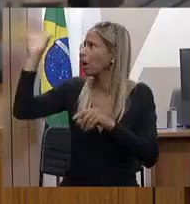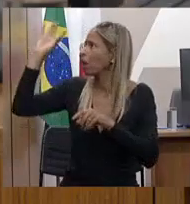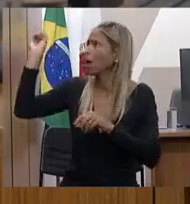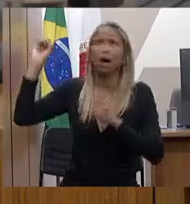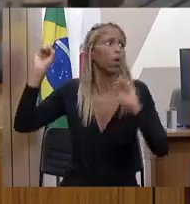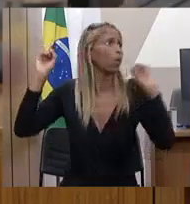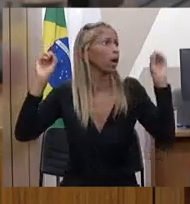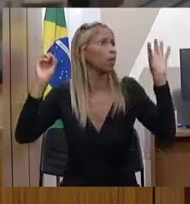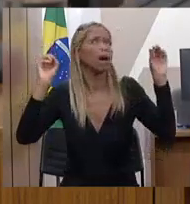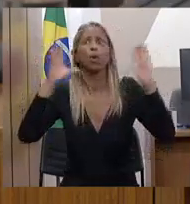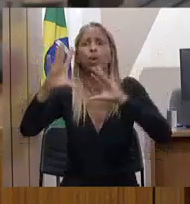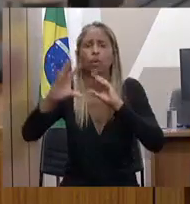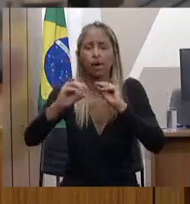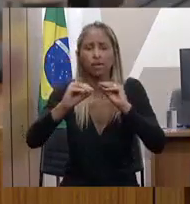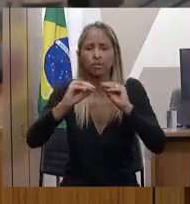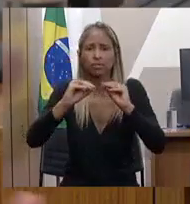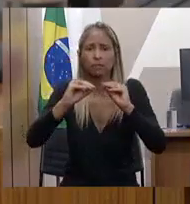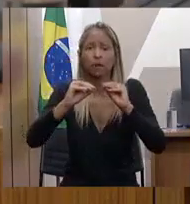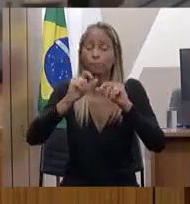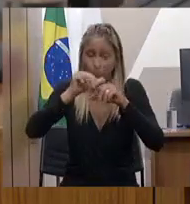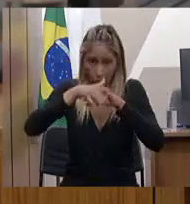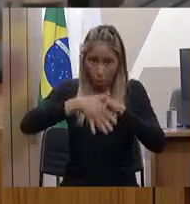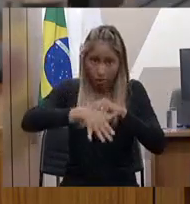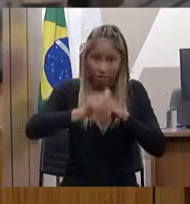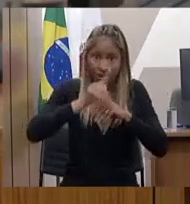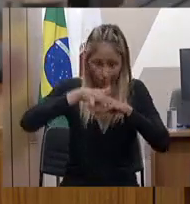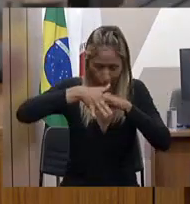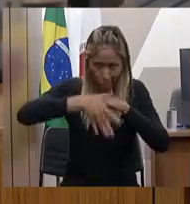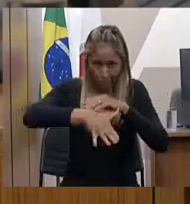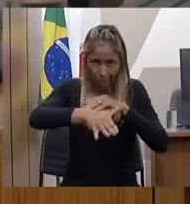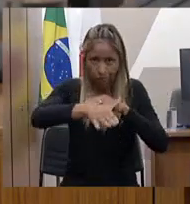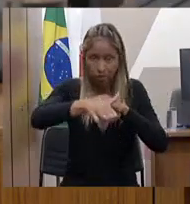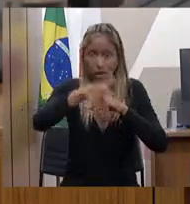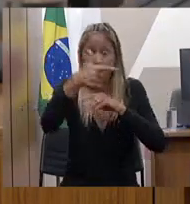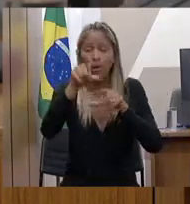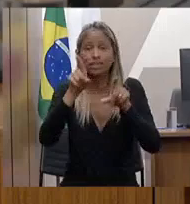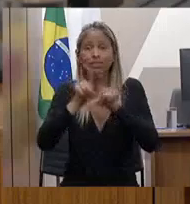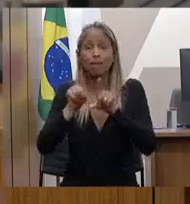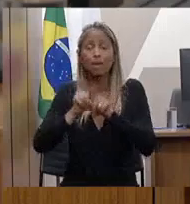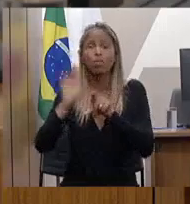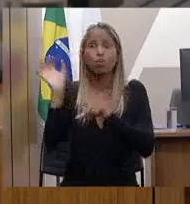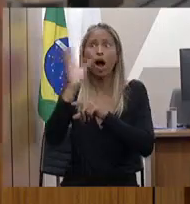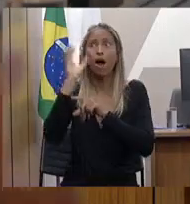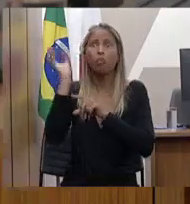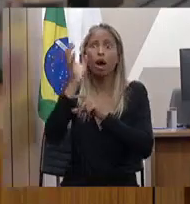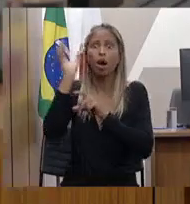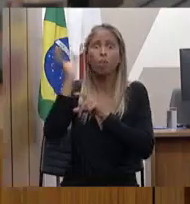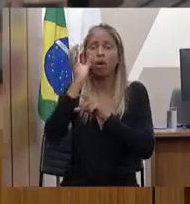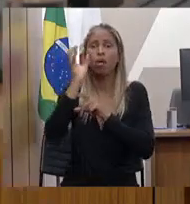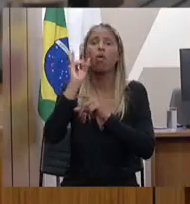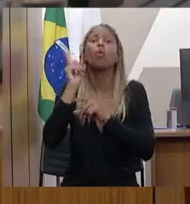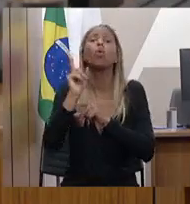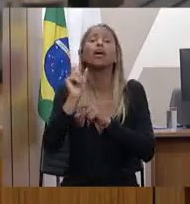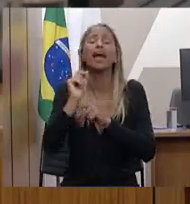de emergência de fuga por conta das enchentes que a fé e ao mesmo tempo a sinalização